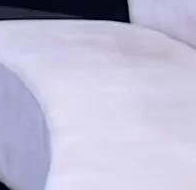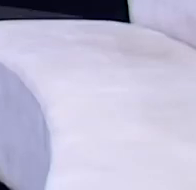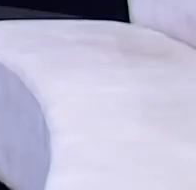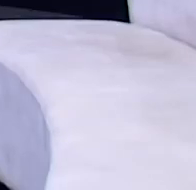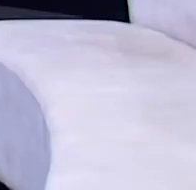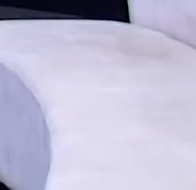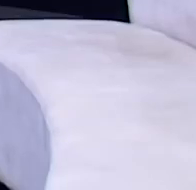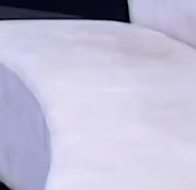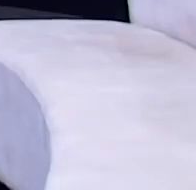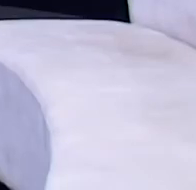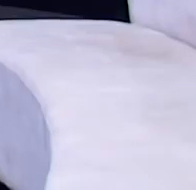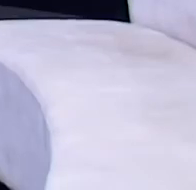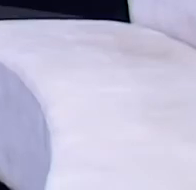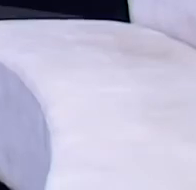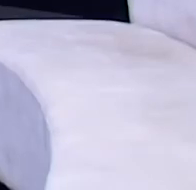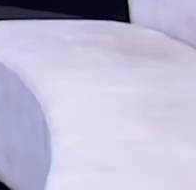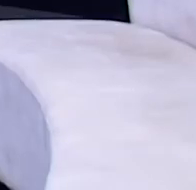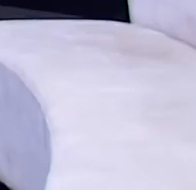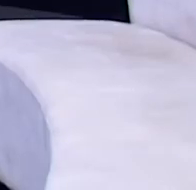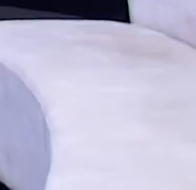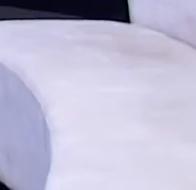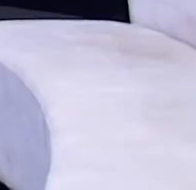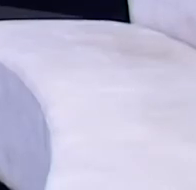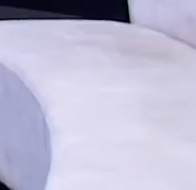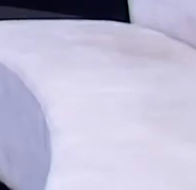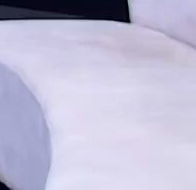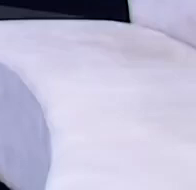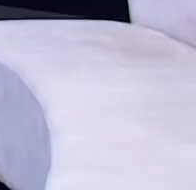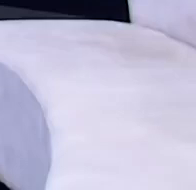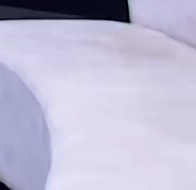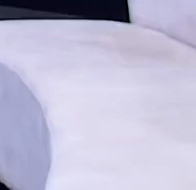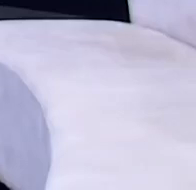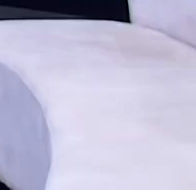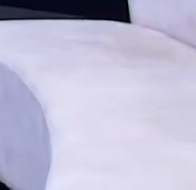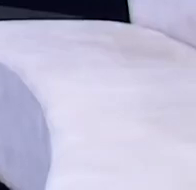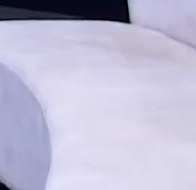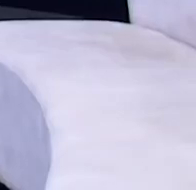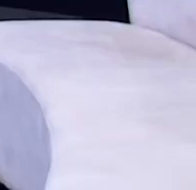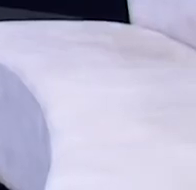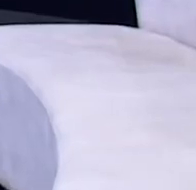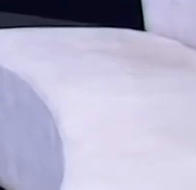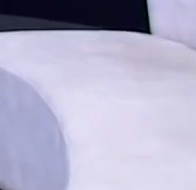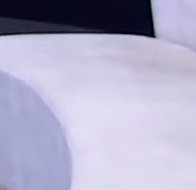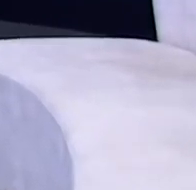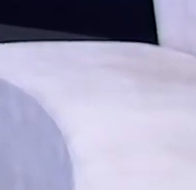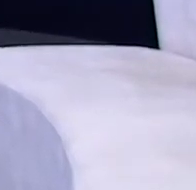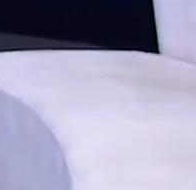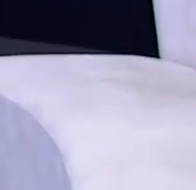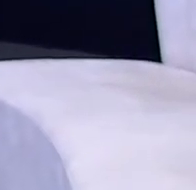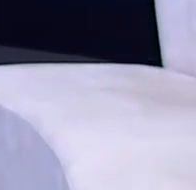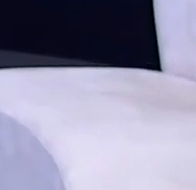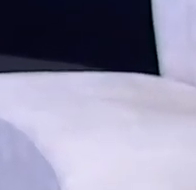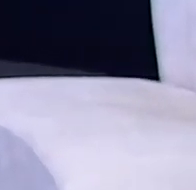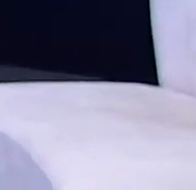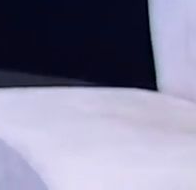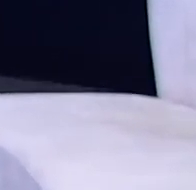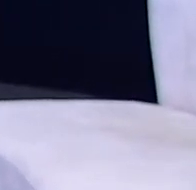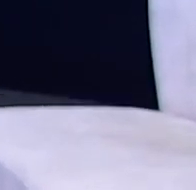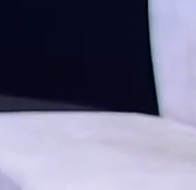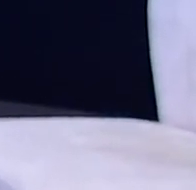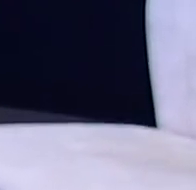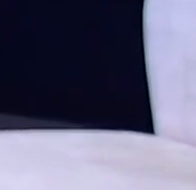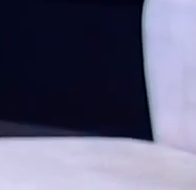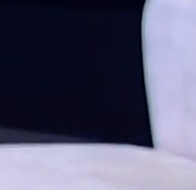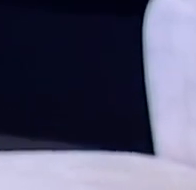Sônia Guajajara, vice de Guilherme Boulos. A candidata Suelene Balduino, vice do candidato Cabo Daciolo, também foi chamada e não aceitou o